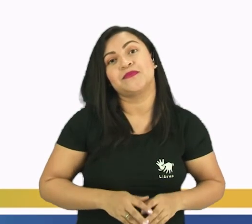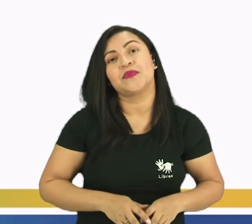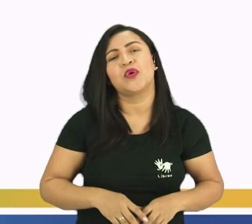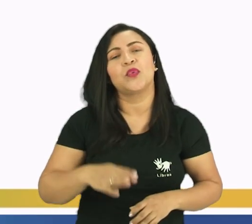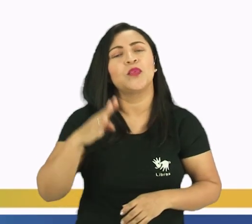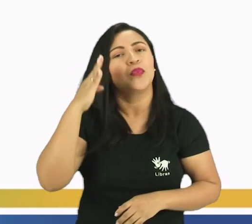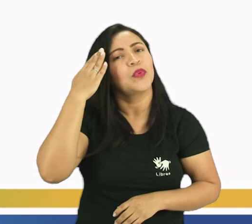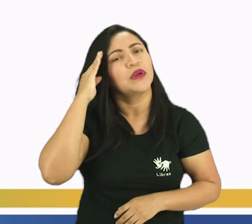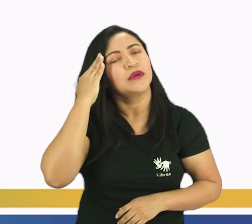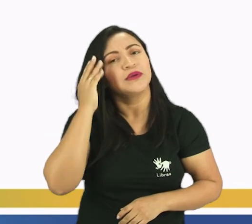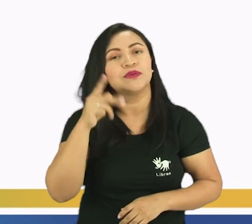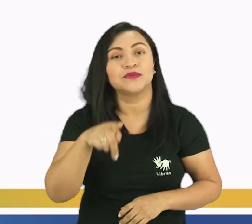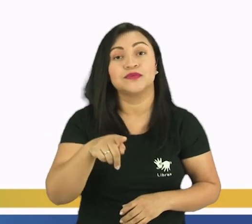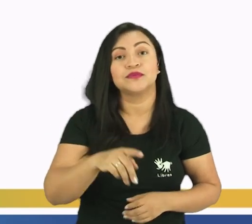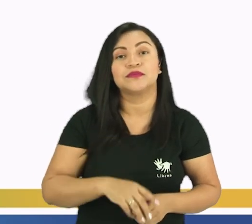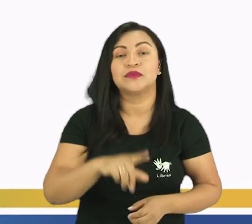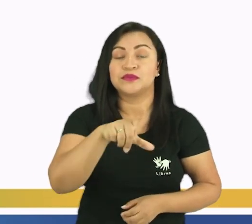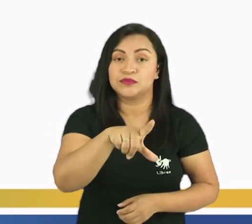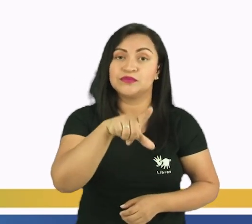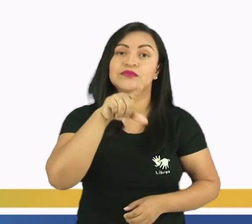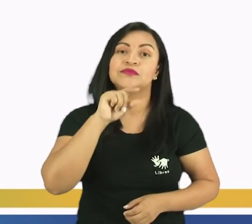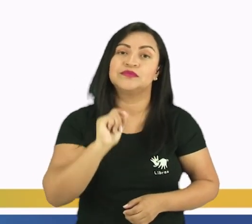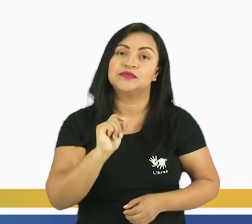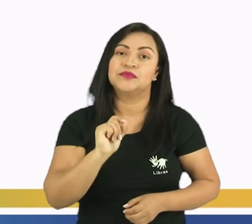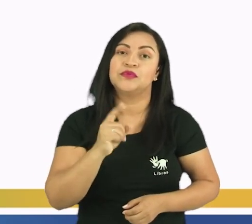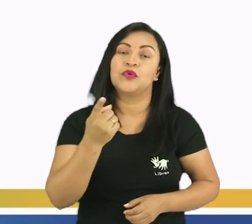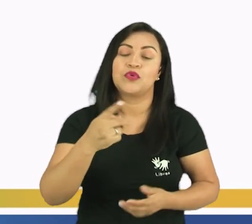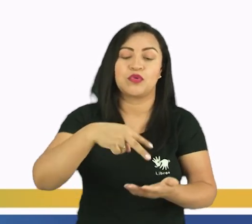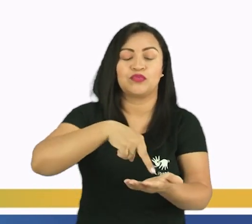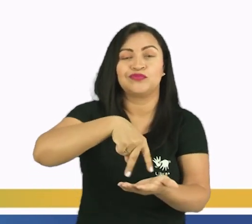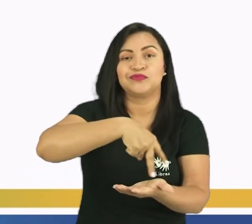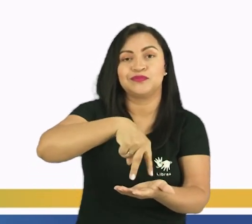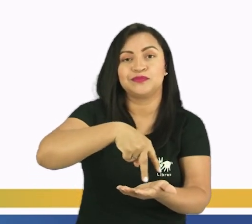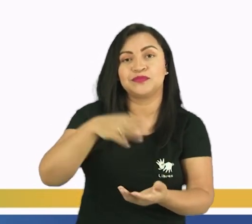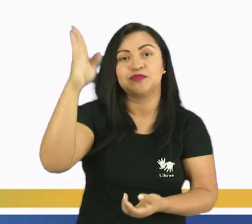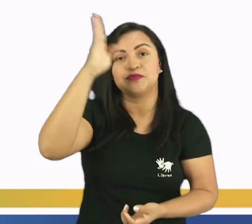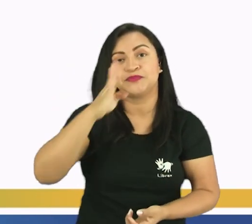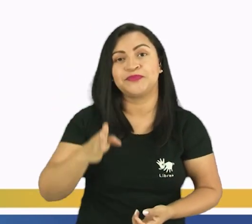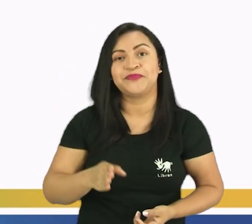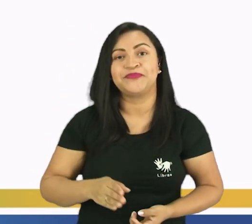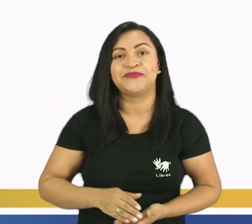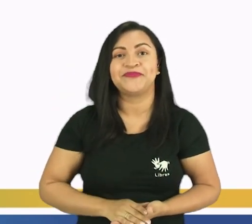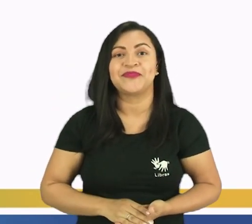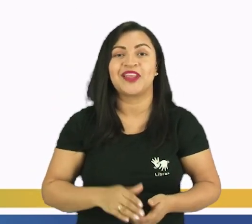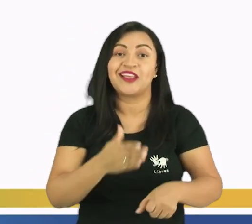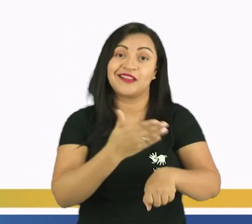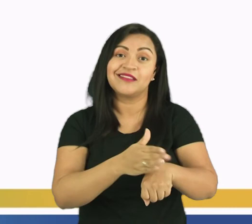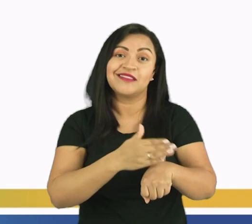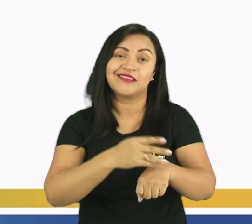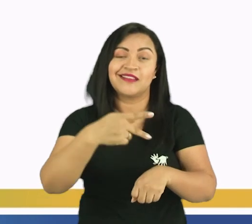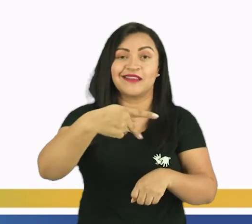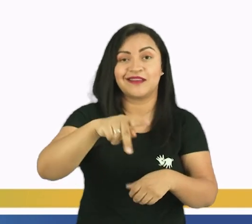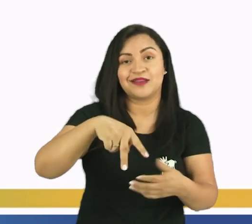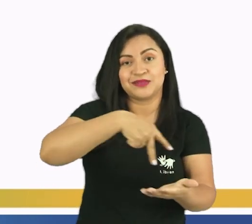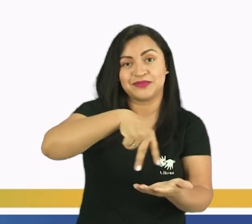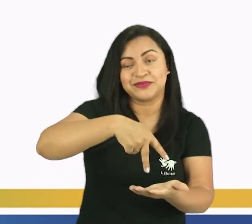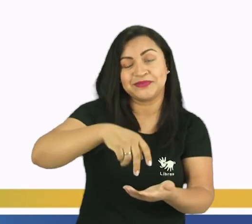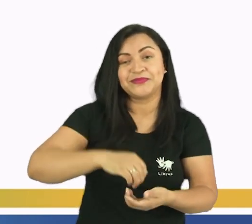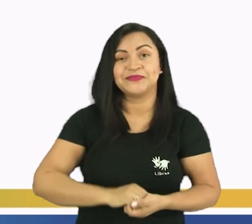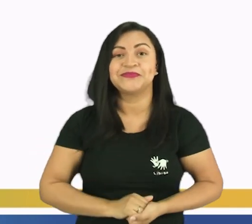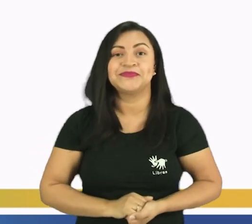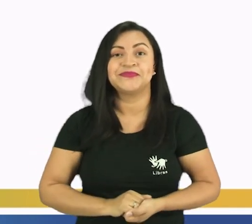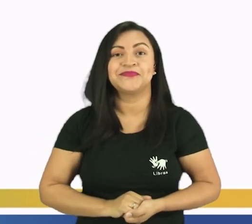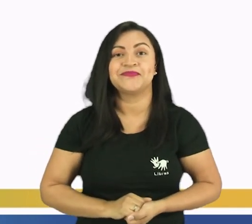de praticar. Com base nas informações dessa aula, escolha um dos estilos de danças brasileiras e monte sua